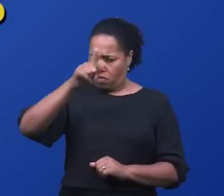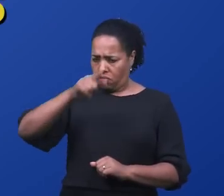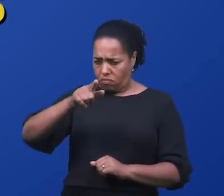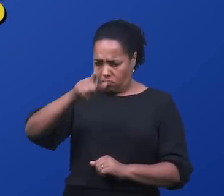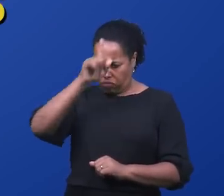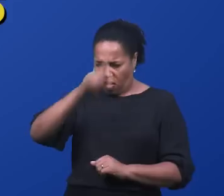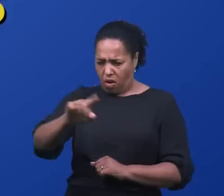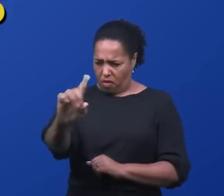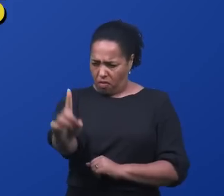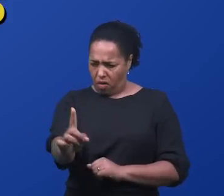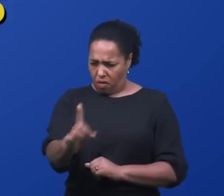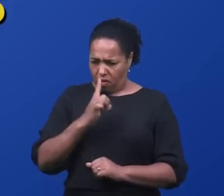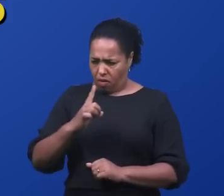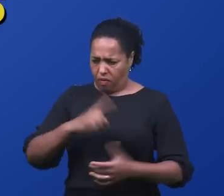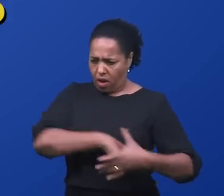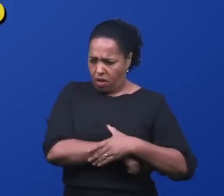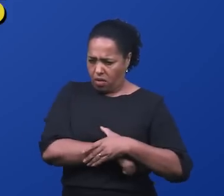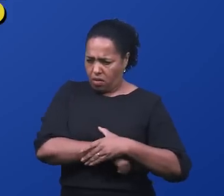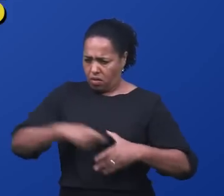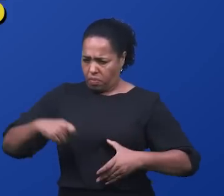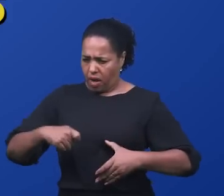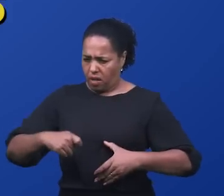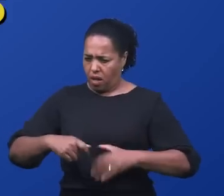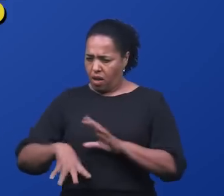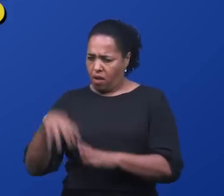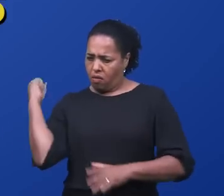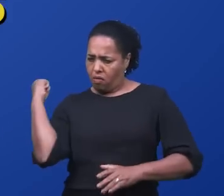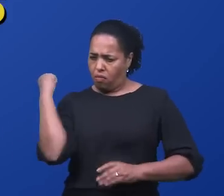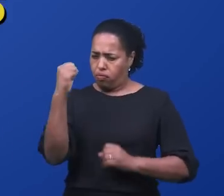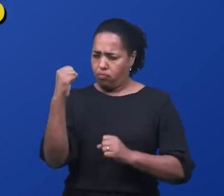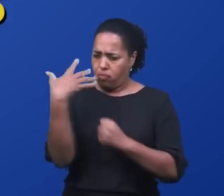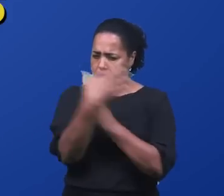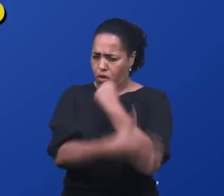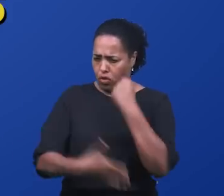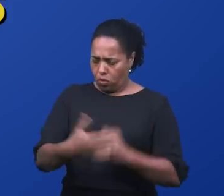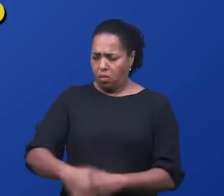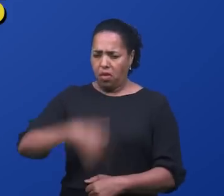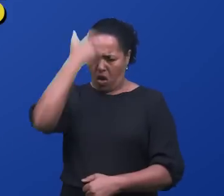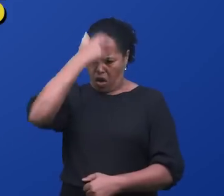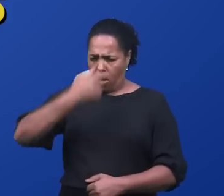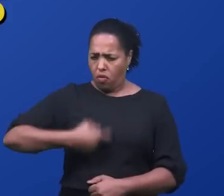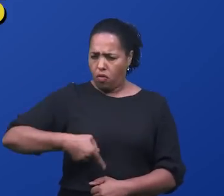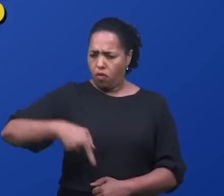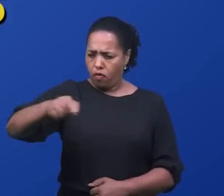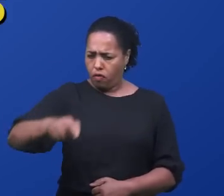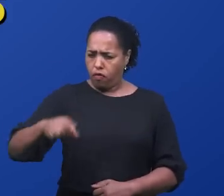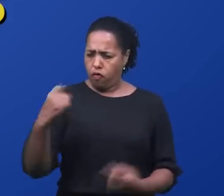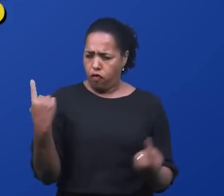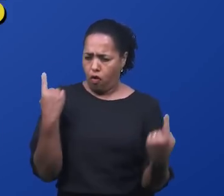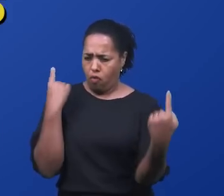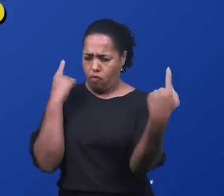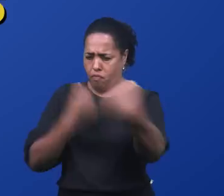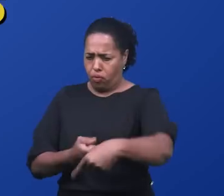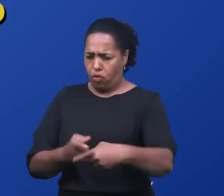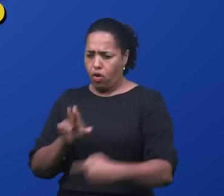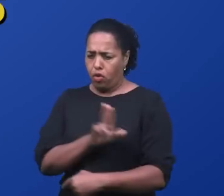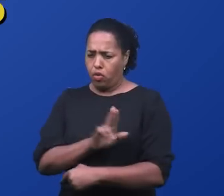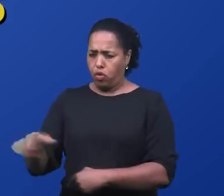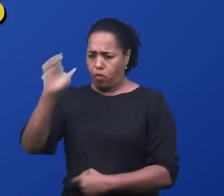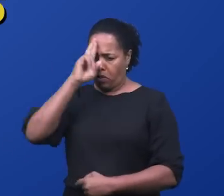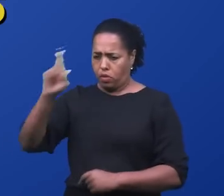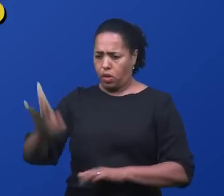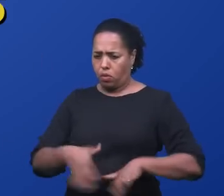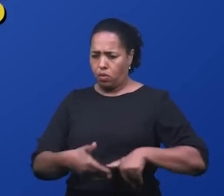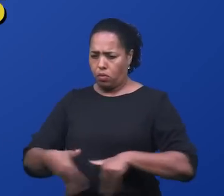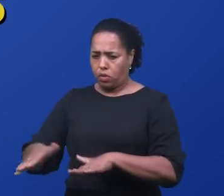aos filisteus: Tu vem contra mim com espada e com lança e com escudo. Eu, porém, vou contra ti em